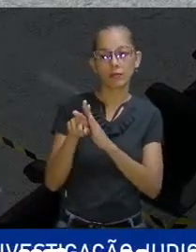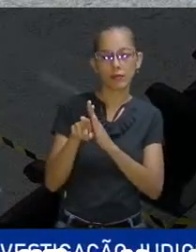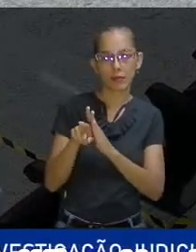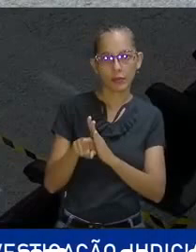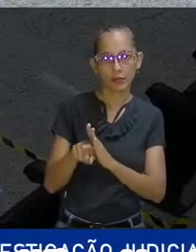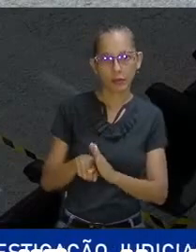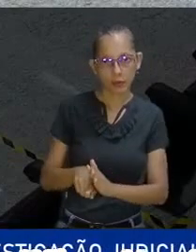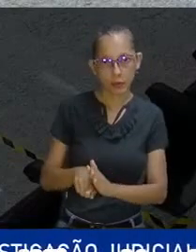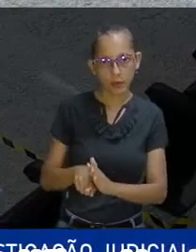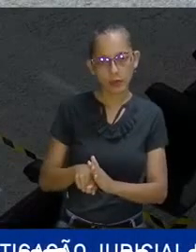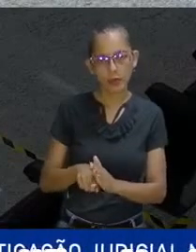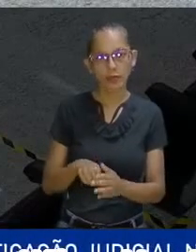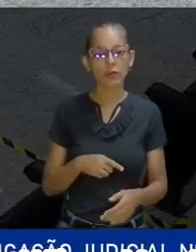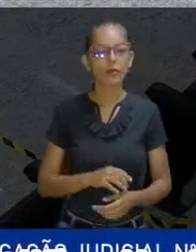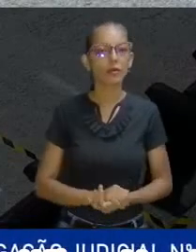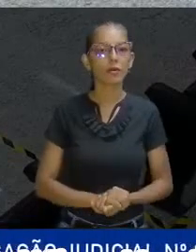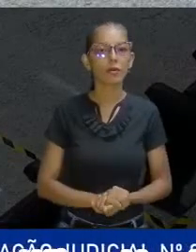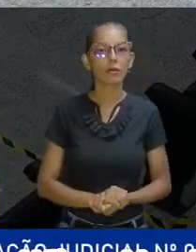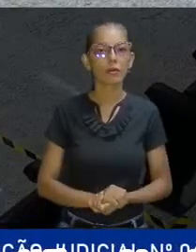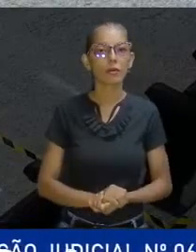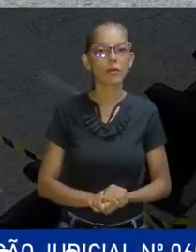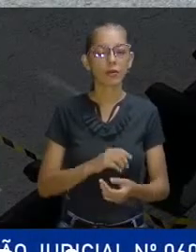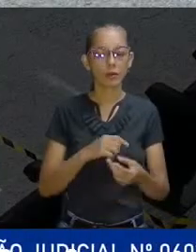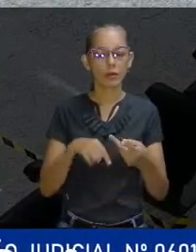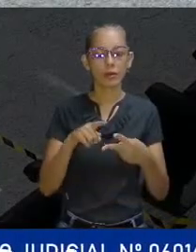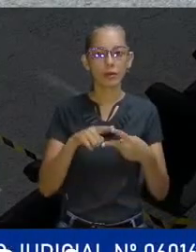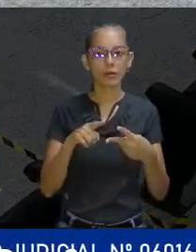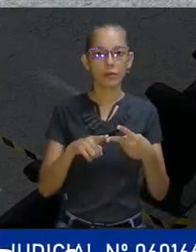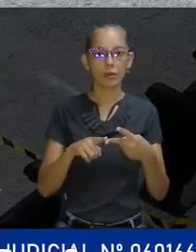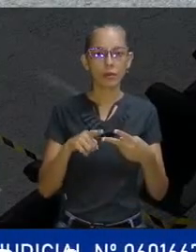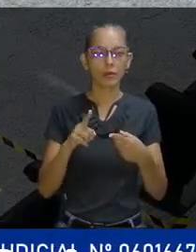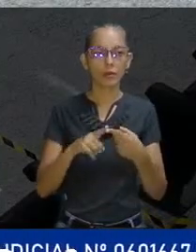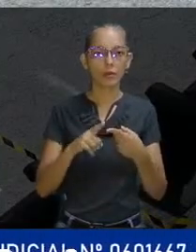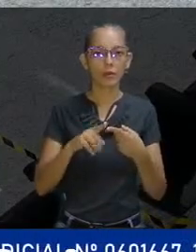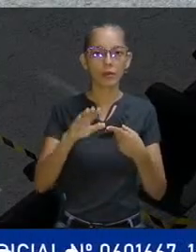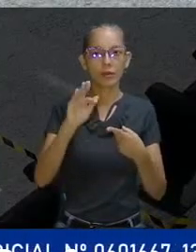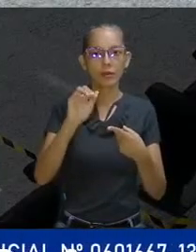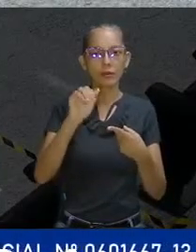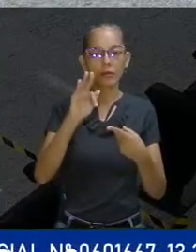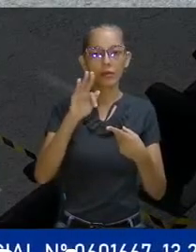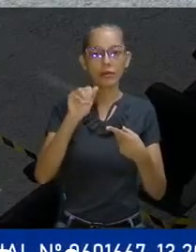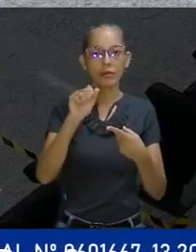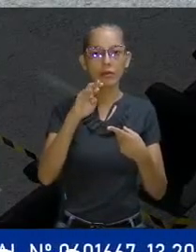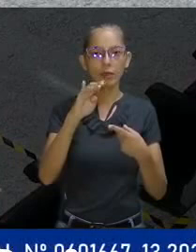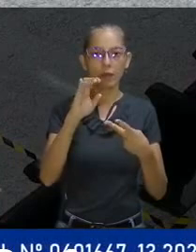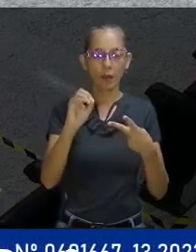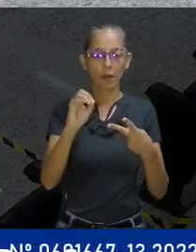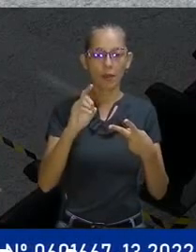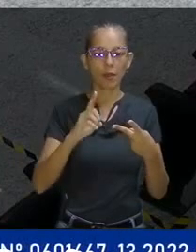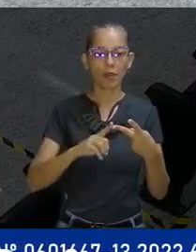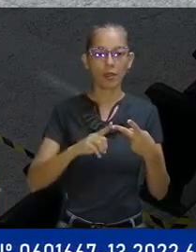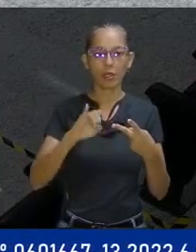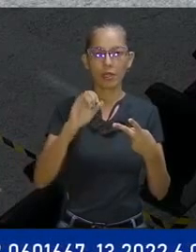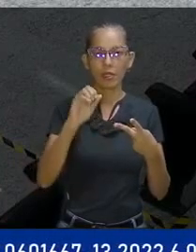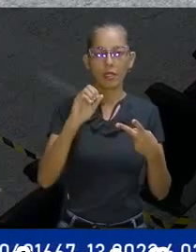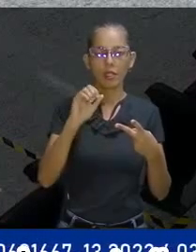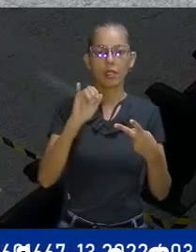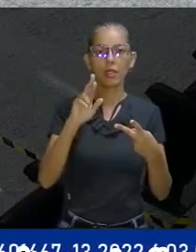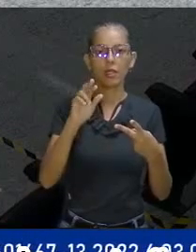em face de Fábio Wilson Moreira Jucá, Irlon Sarmento de Moraes e Felipe Luan Moreira